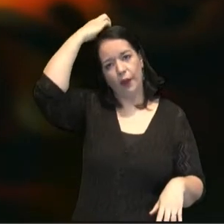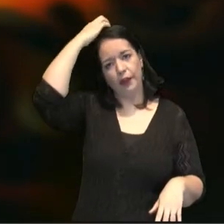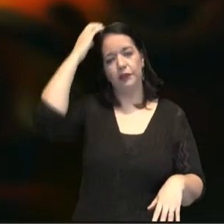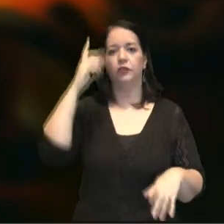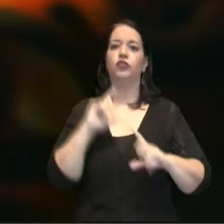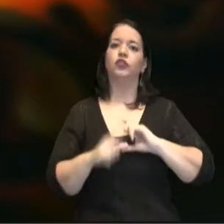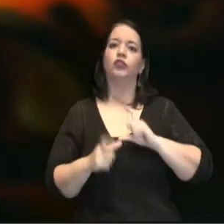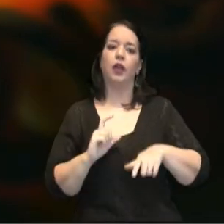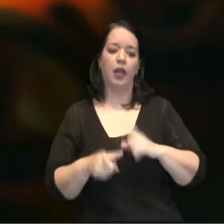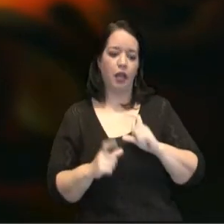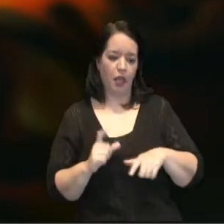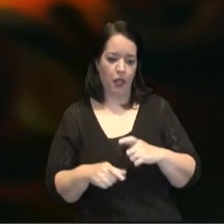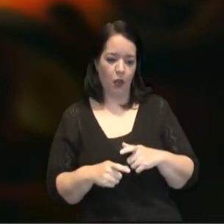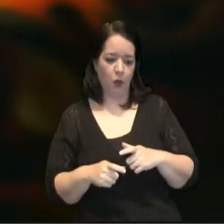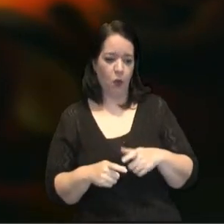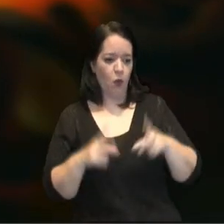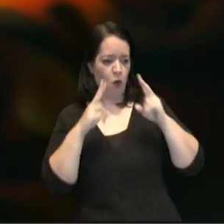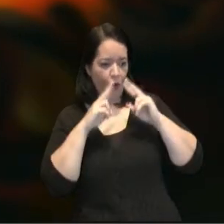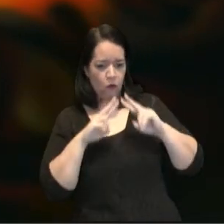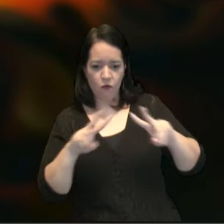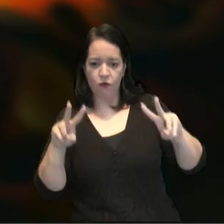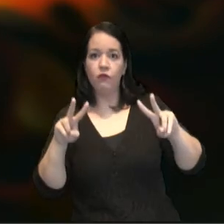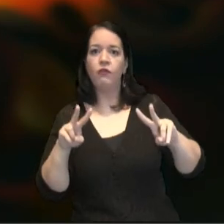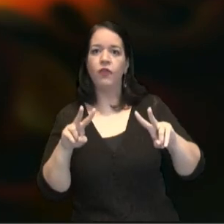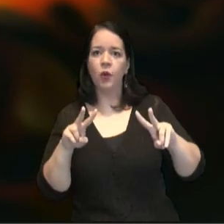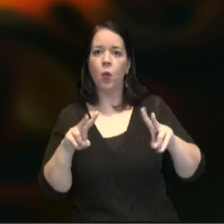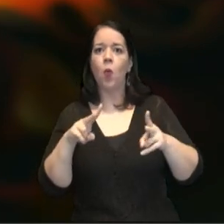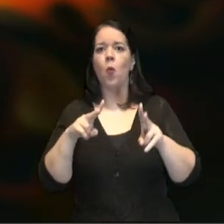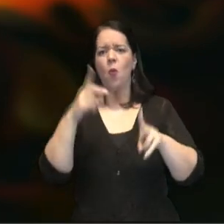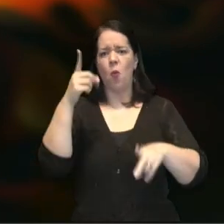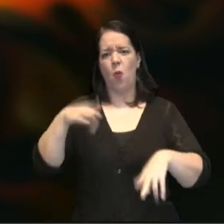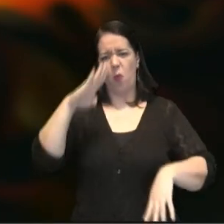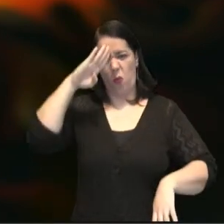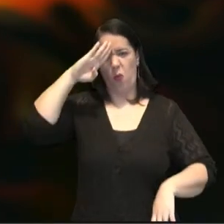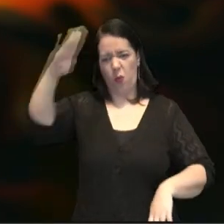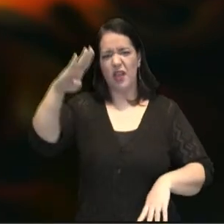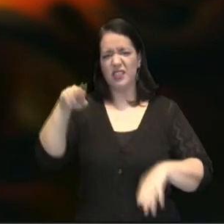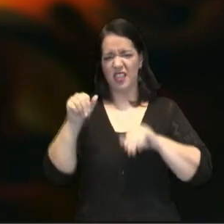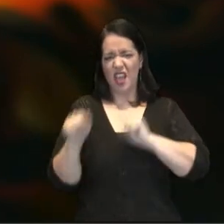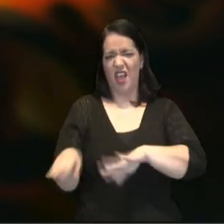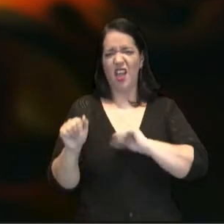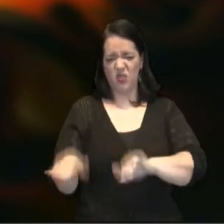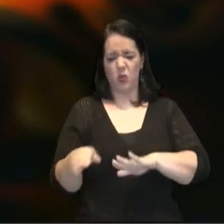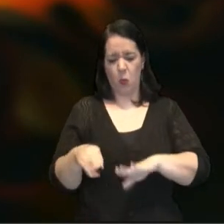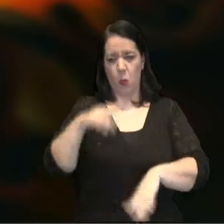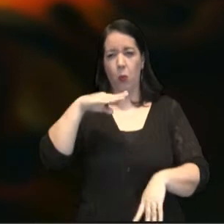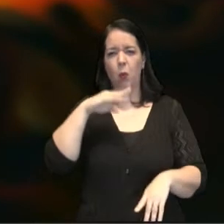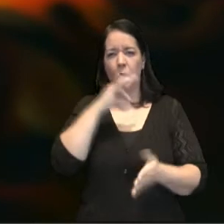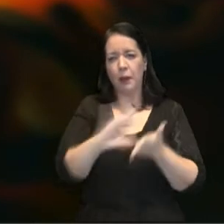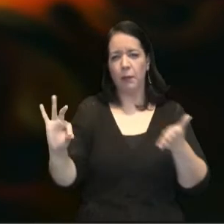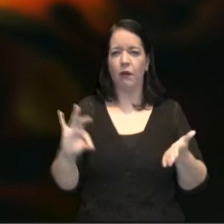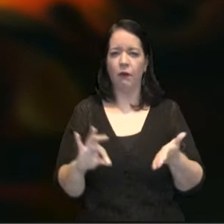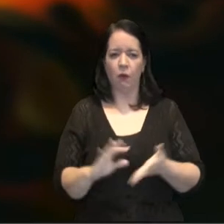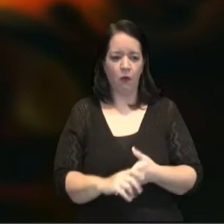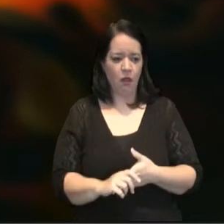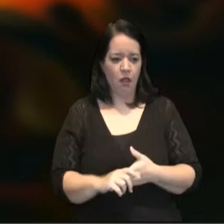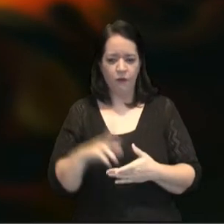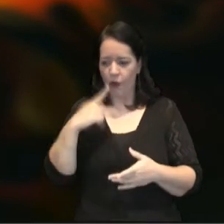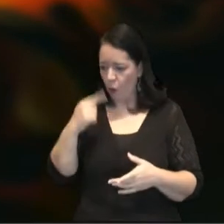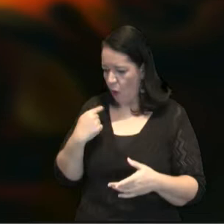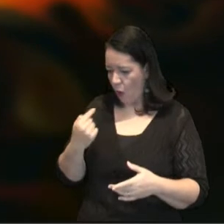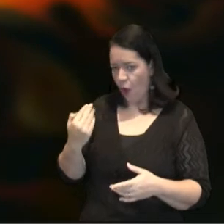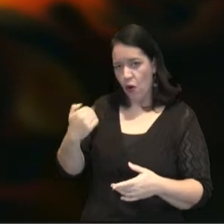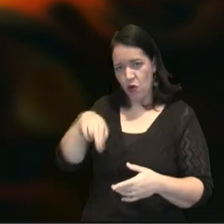Eliseu, feri-los-ei? Feri-los-ei, meu pai? E respondeu ele, não